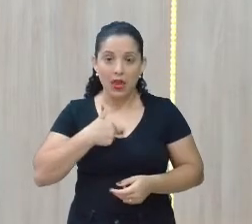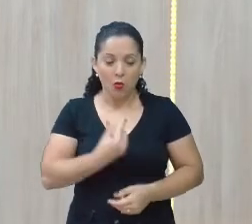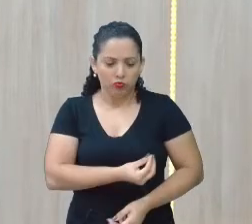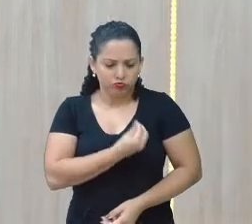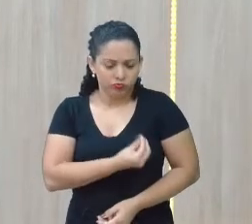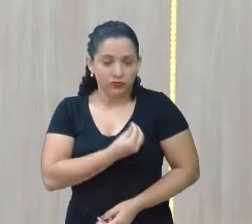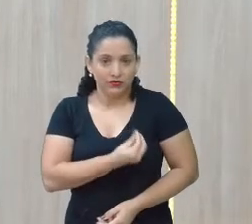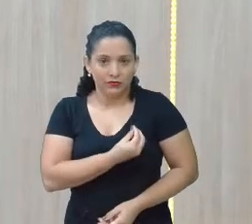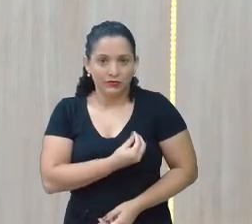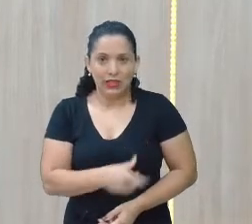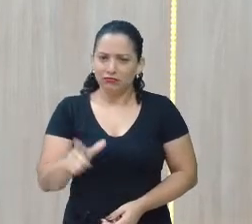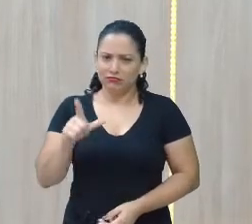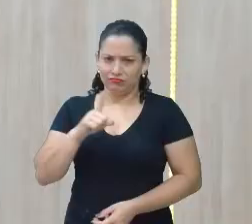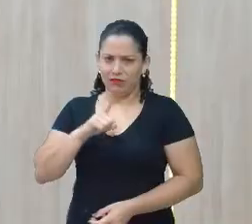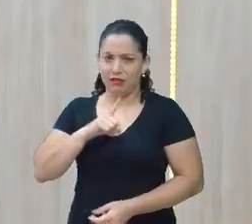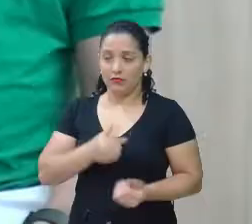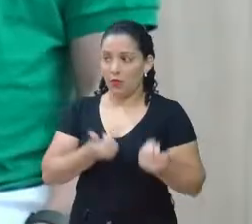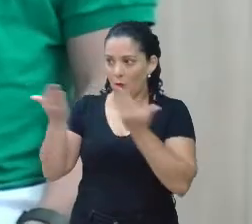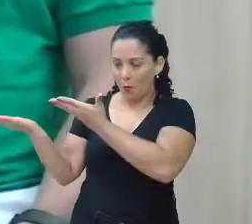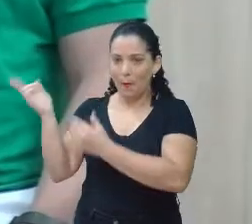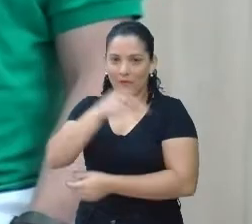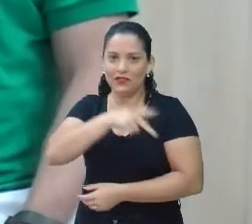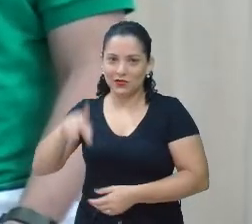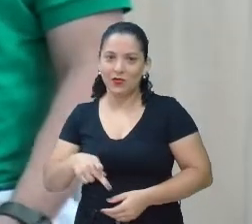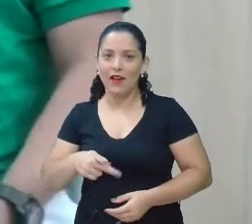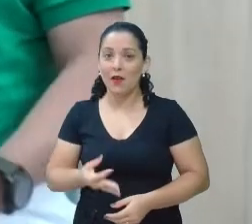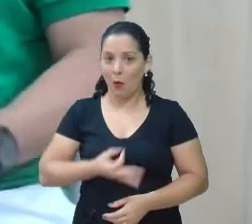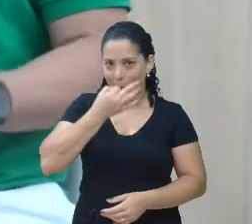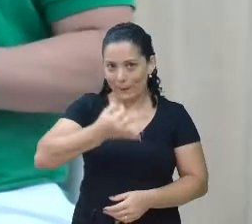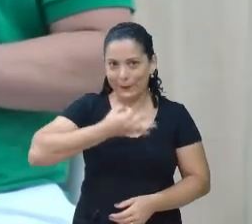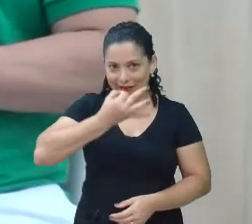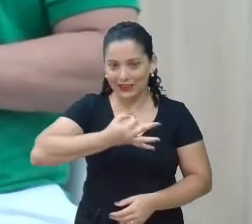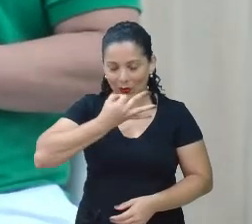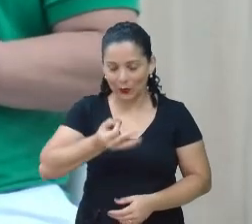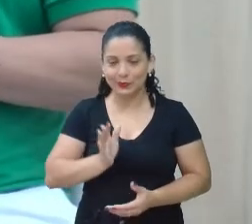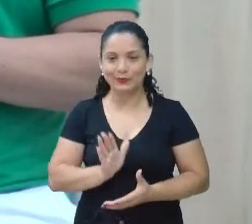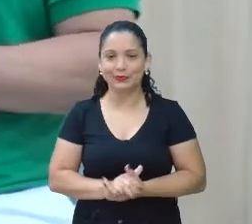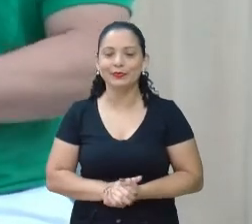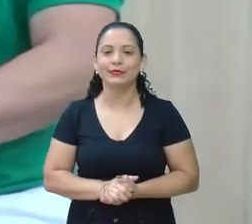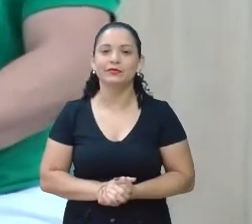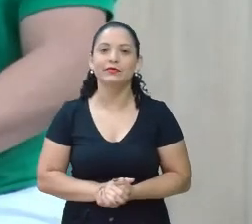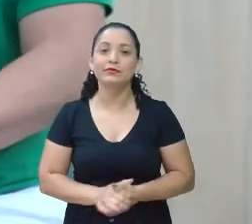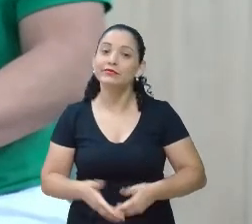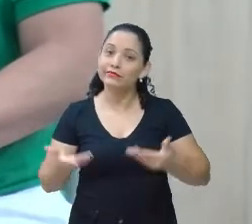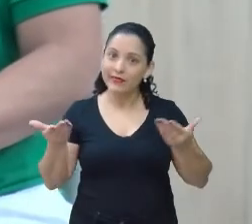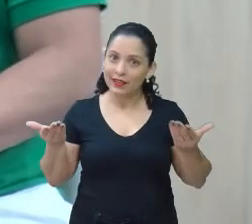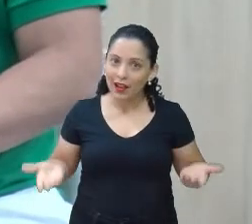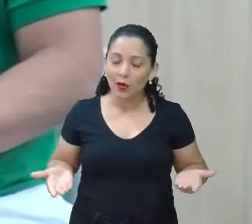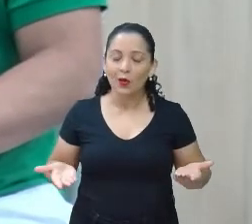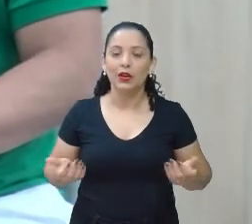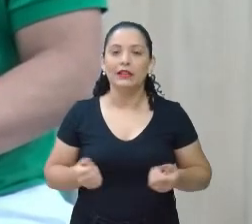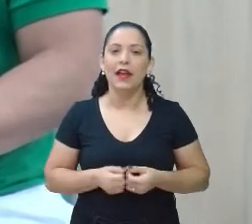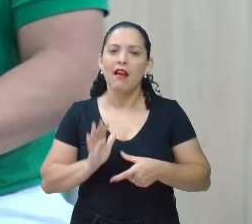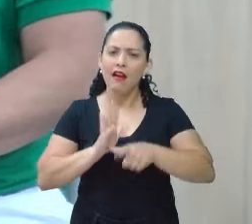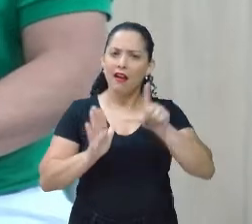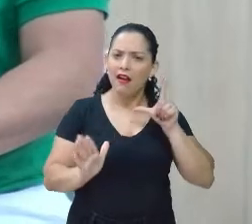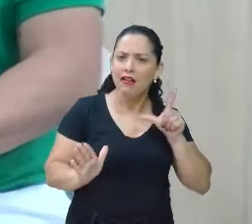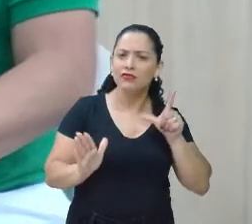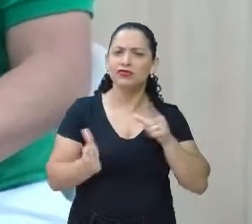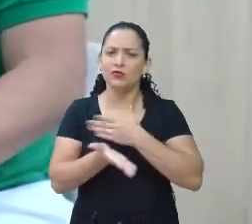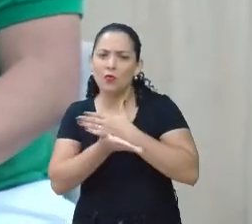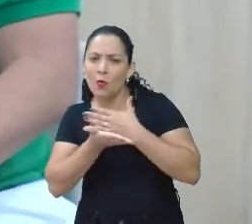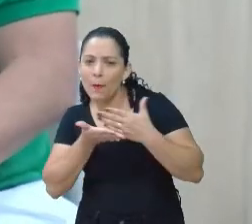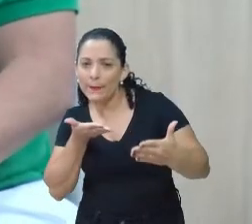só o professor aqui dar um adendo. Pois é, gente, é o seguinte, antes do professor começar com o nosso conteúdo de hoje, eu queria